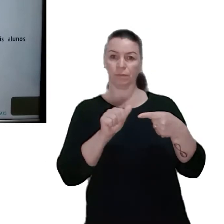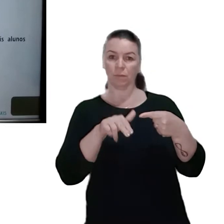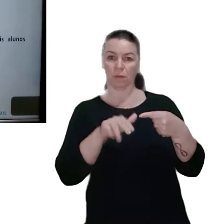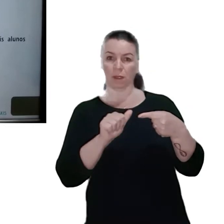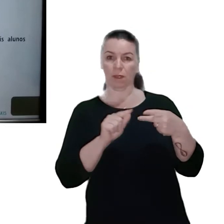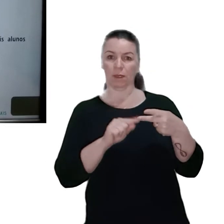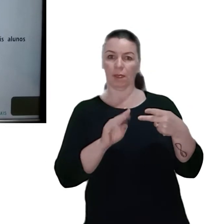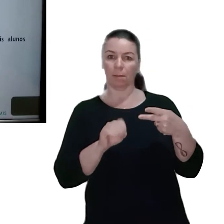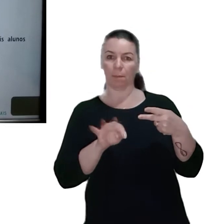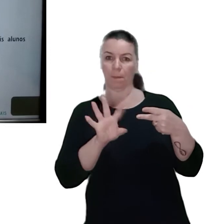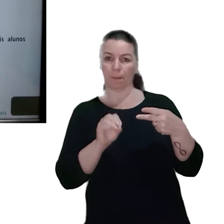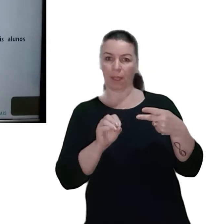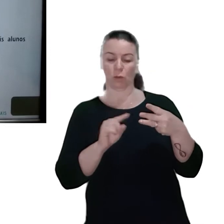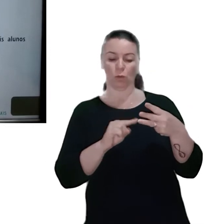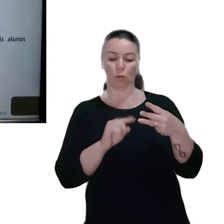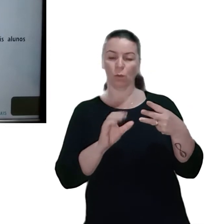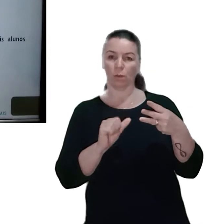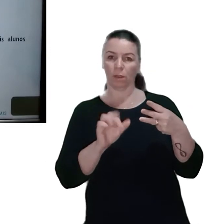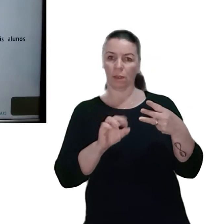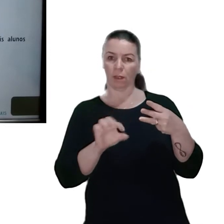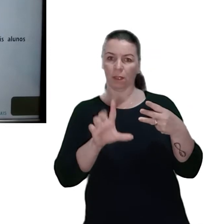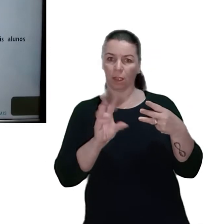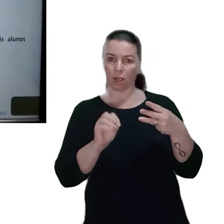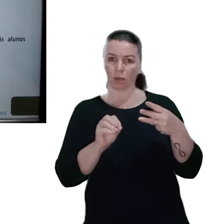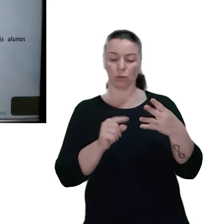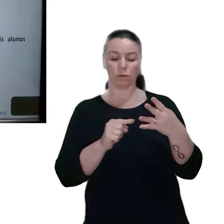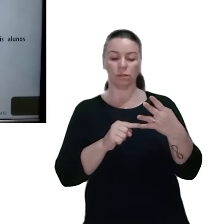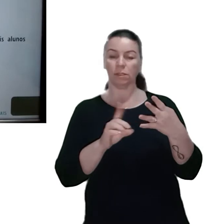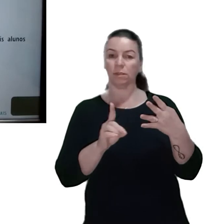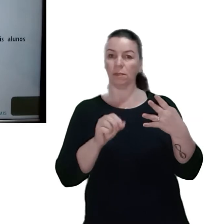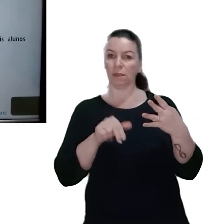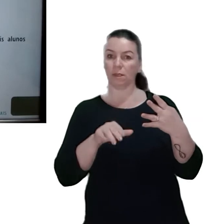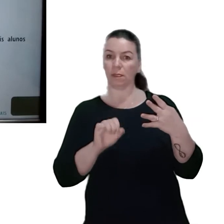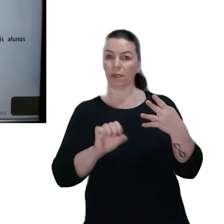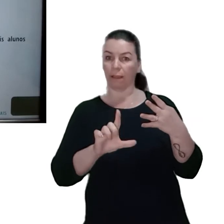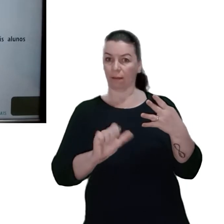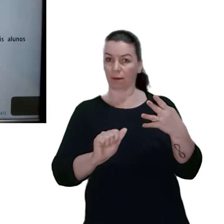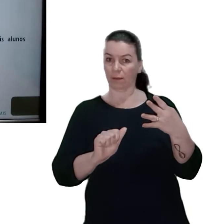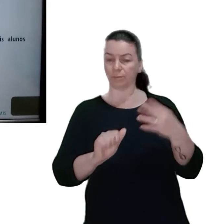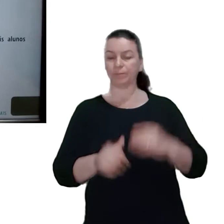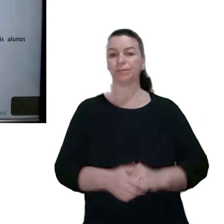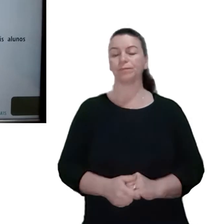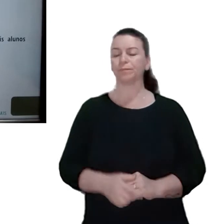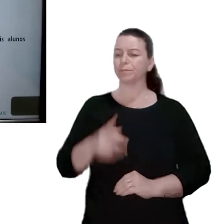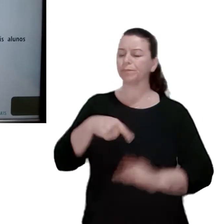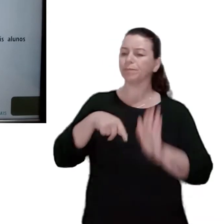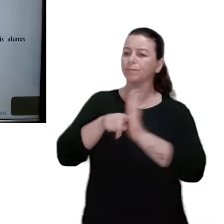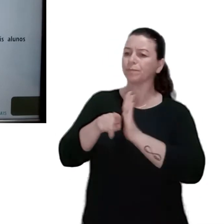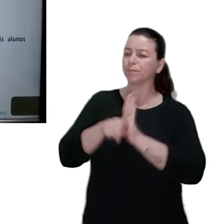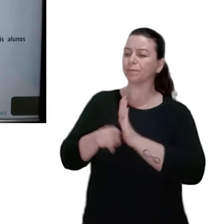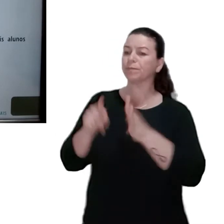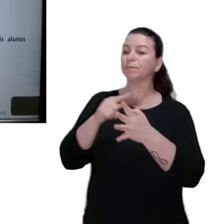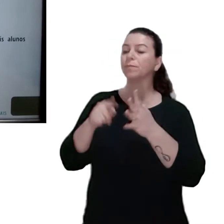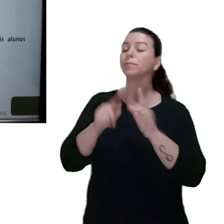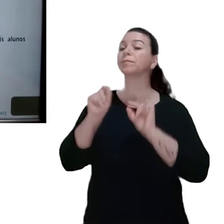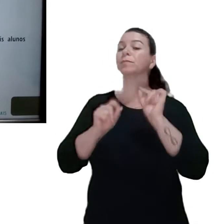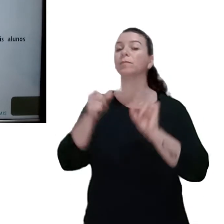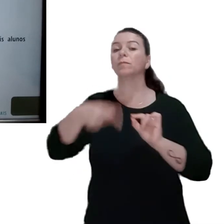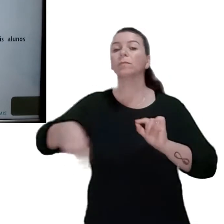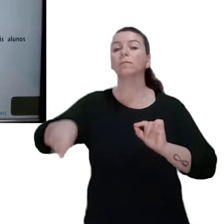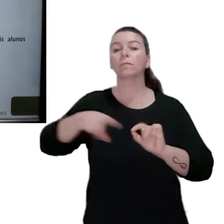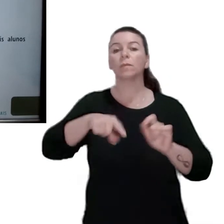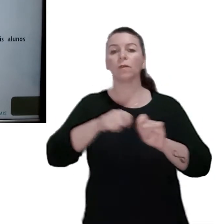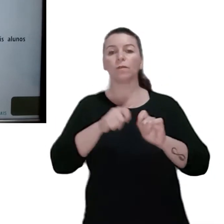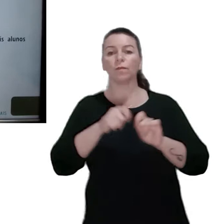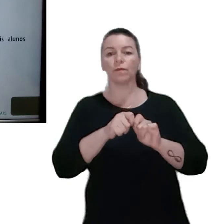Beto, Carlos e Daniela. O professor então fez a seguinte pergunta aos 4 estudantes: quem de vocês fez essa